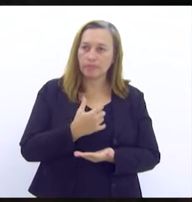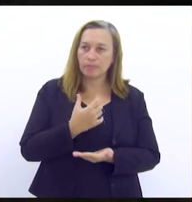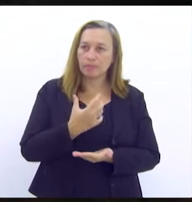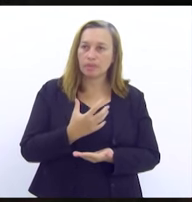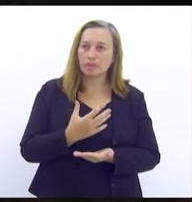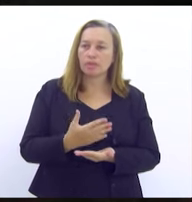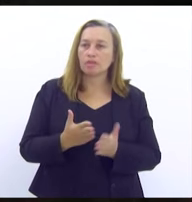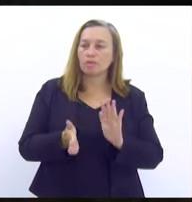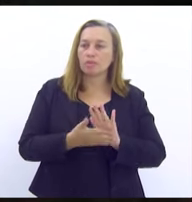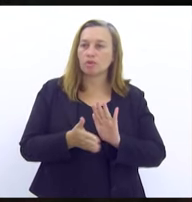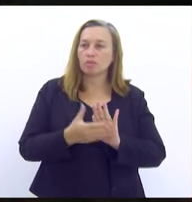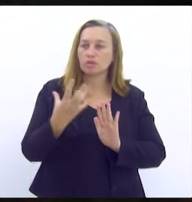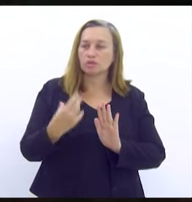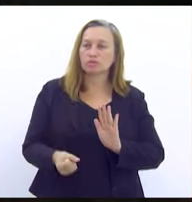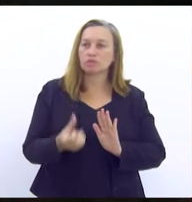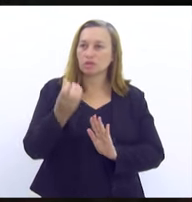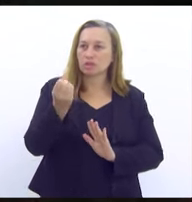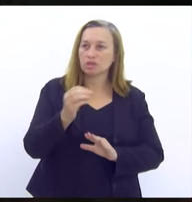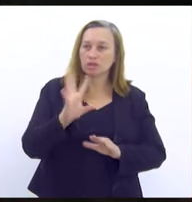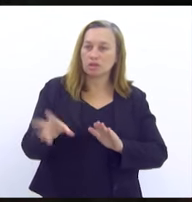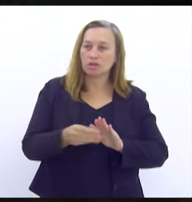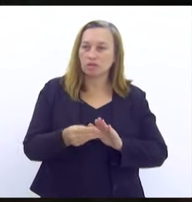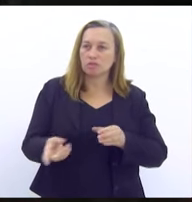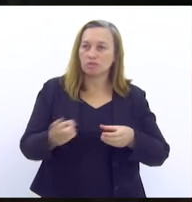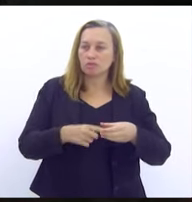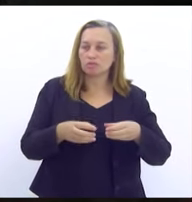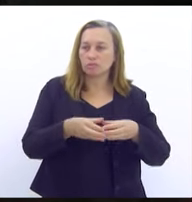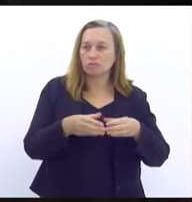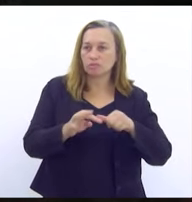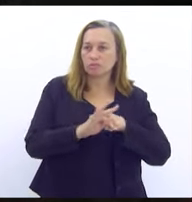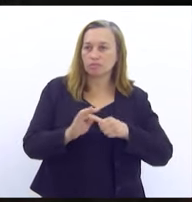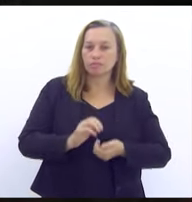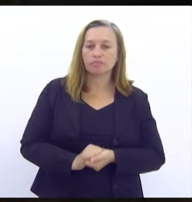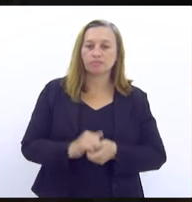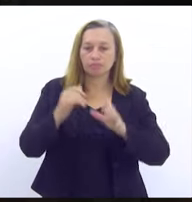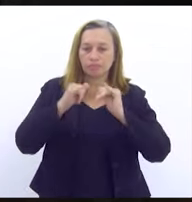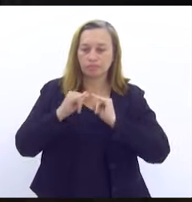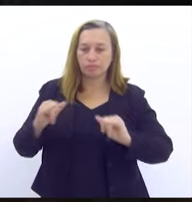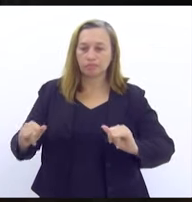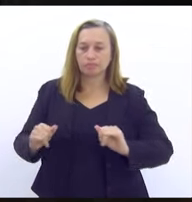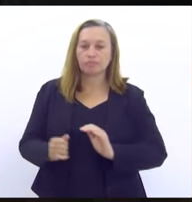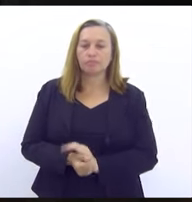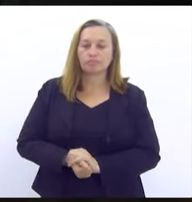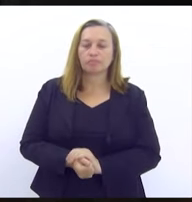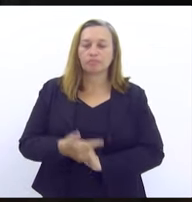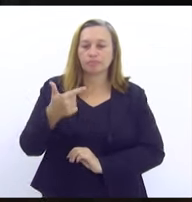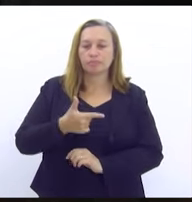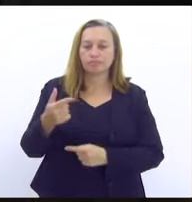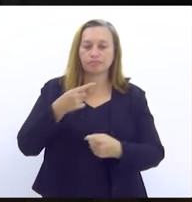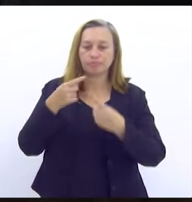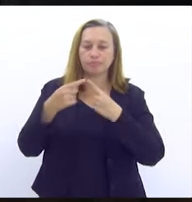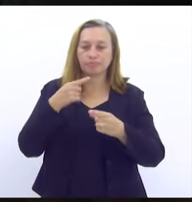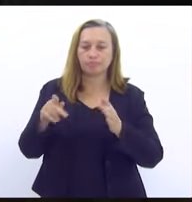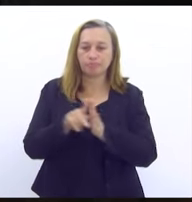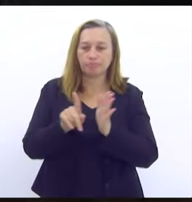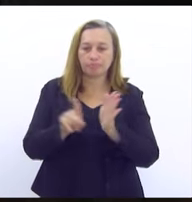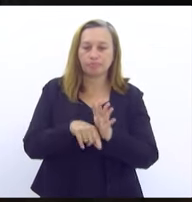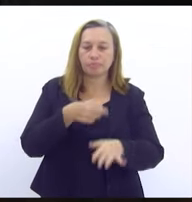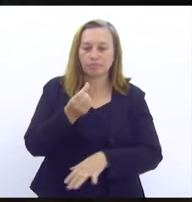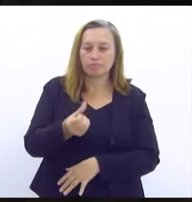a presente proposta recebeu 6 emendas e retorna às comissões. Anuncio, em segunda discussão, o projeto de lei